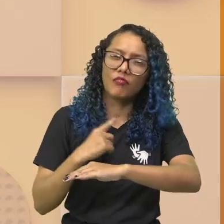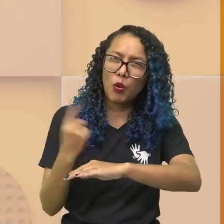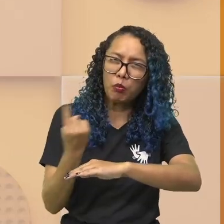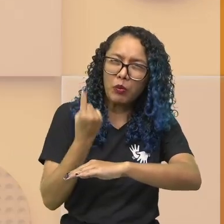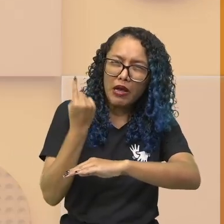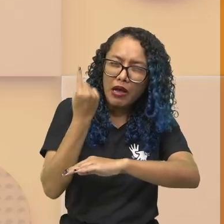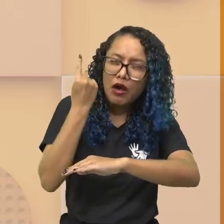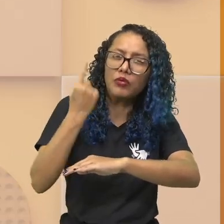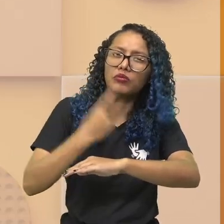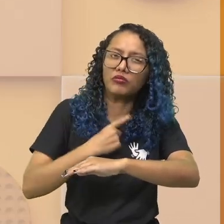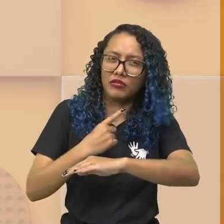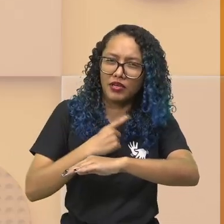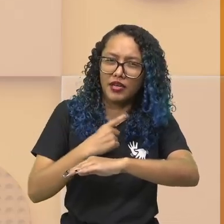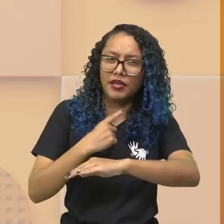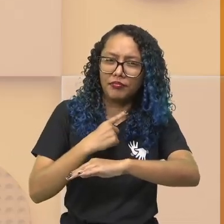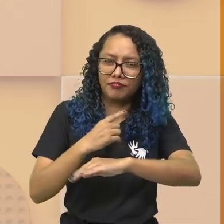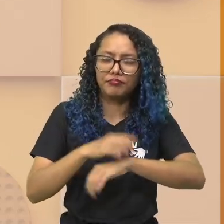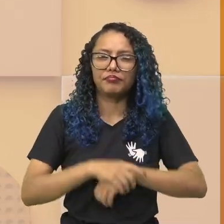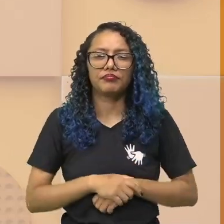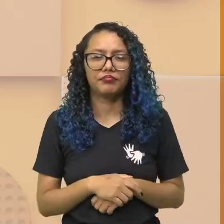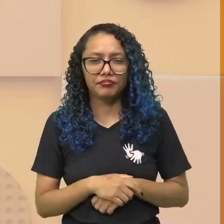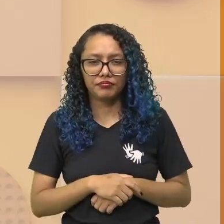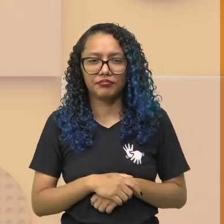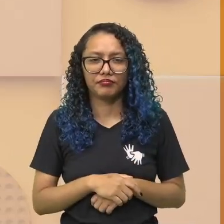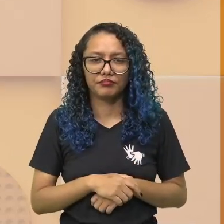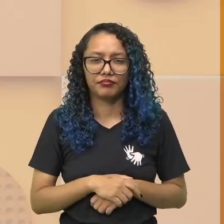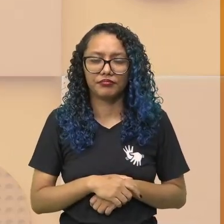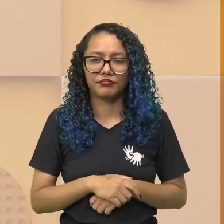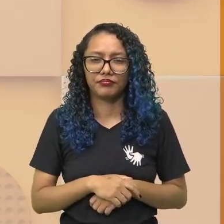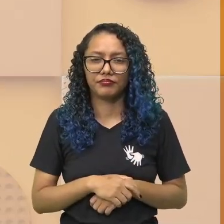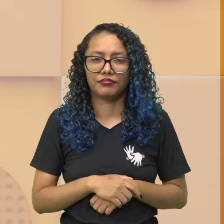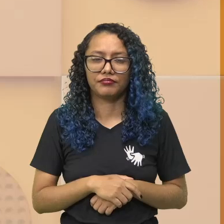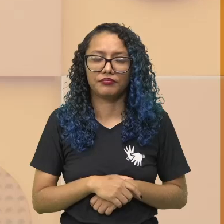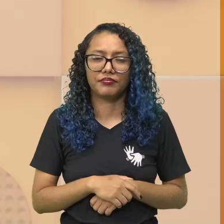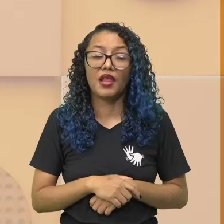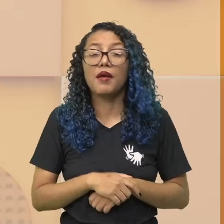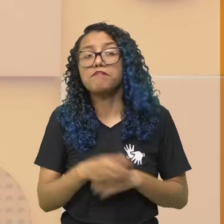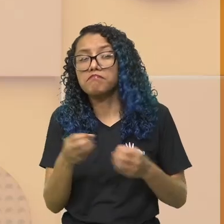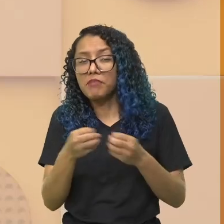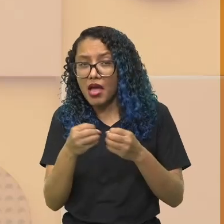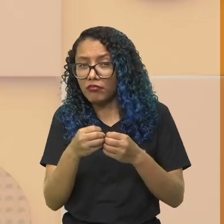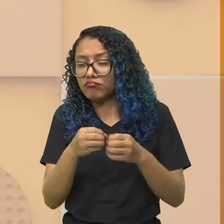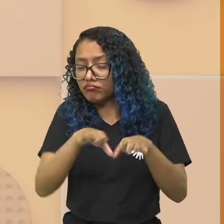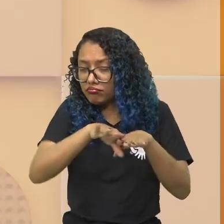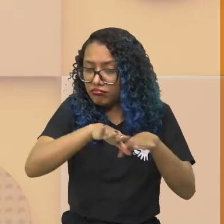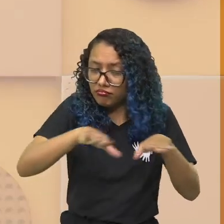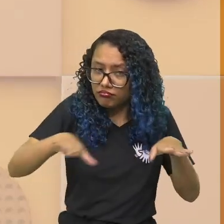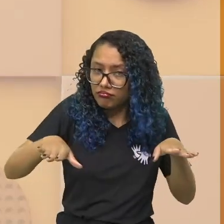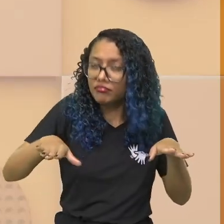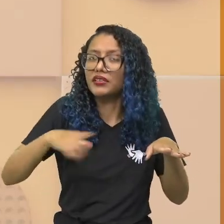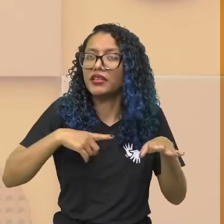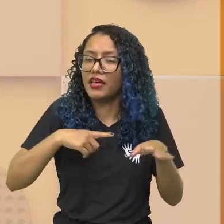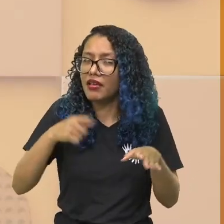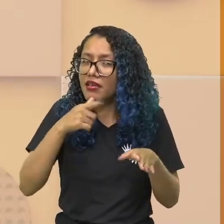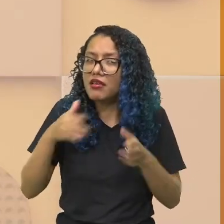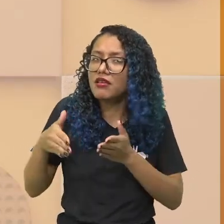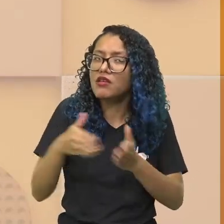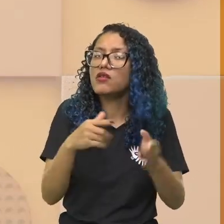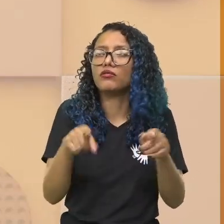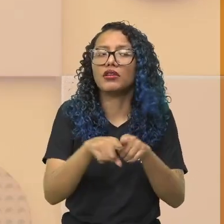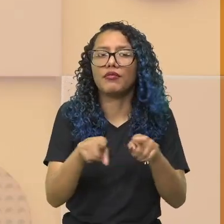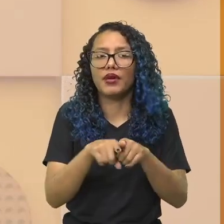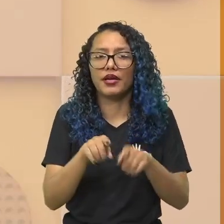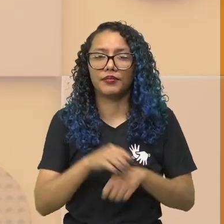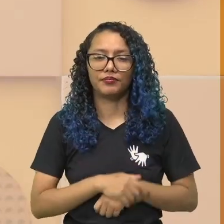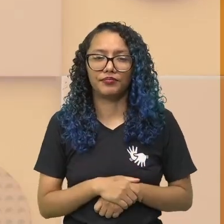fica realmente ali os rios da bacia amazônica, da planície amazônica. Então, é basicamente assim que funciona. O relevo da